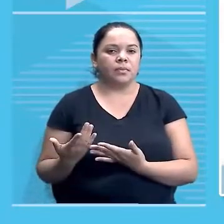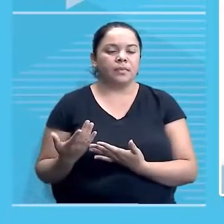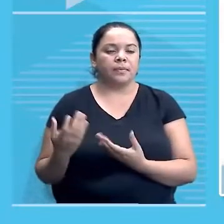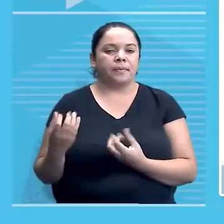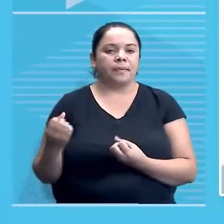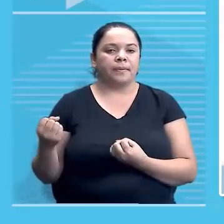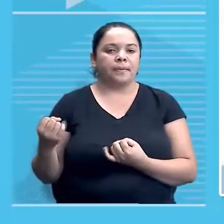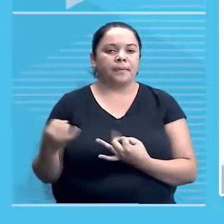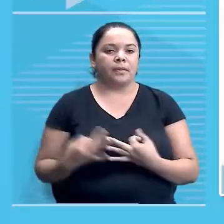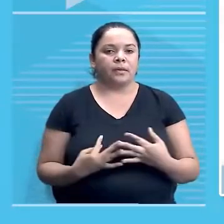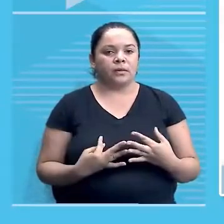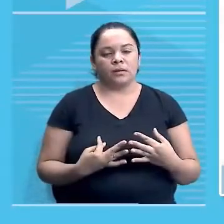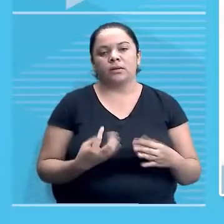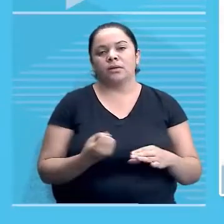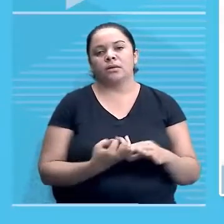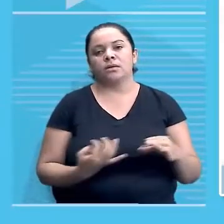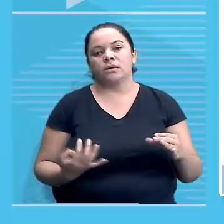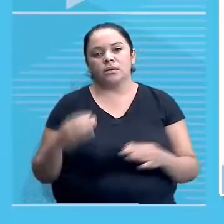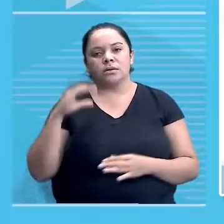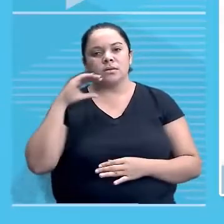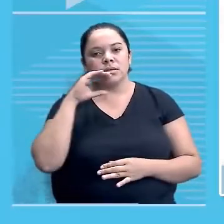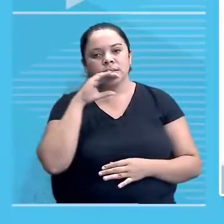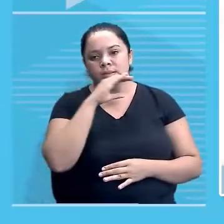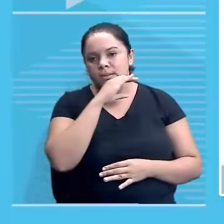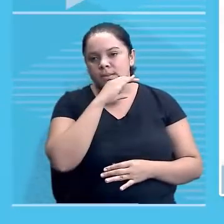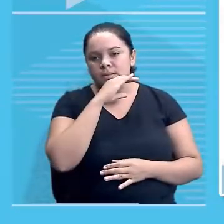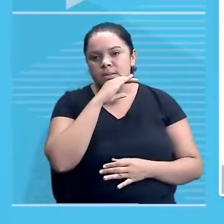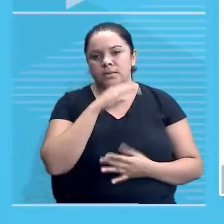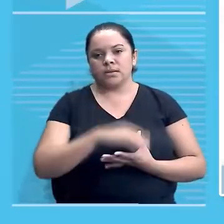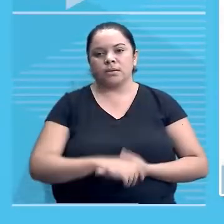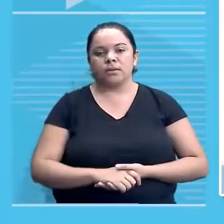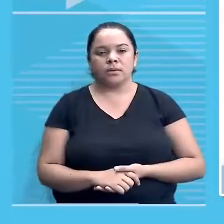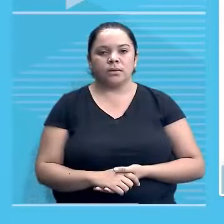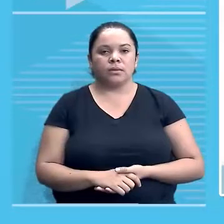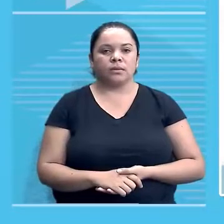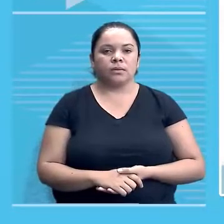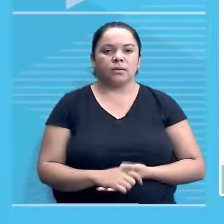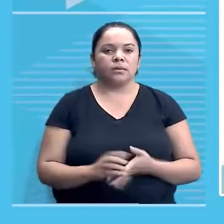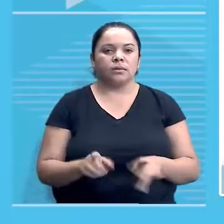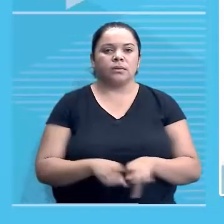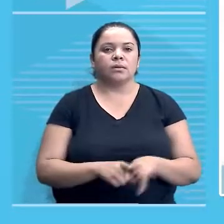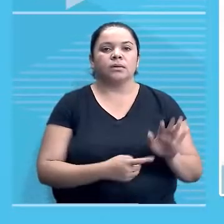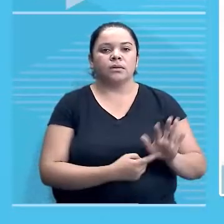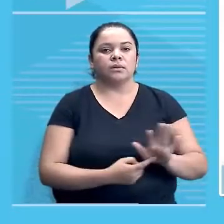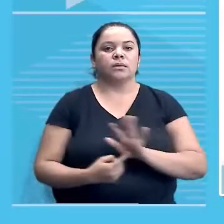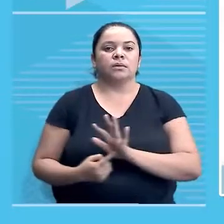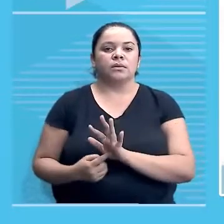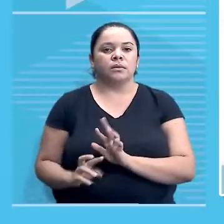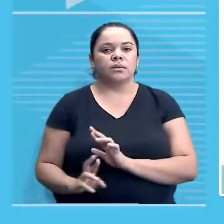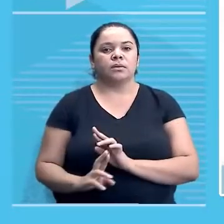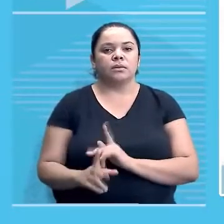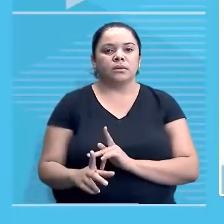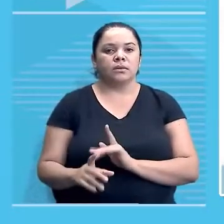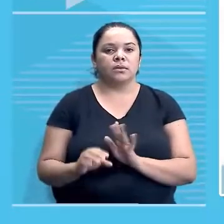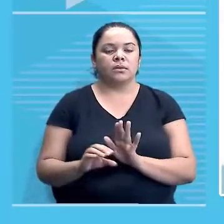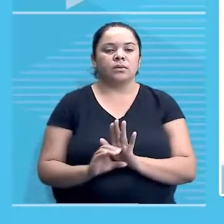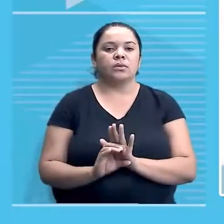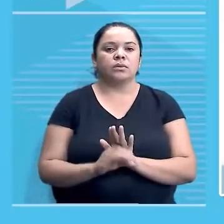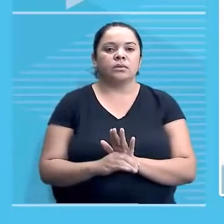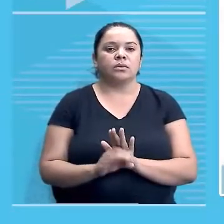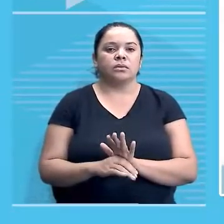calor e a gente estava diferenciando esse conceito do conceito de